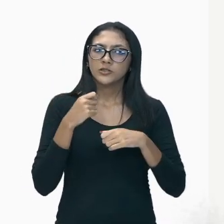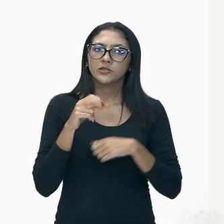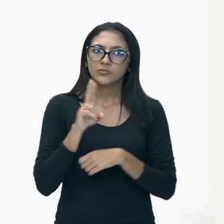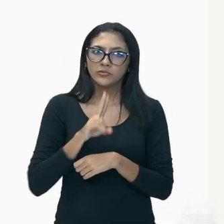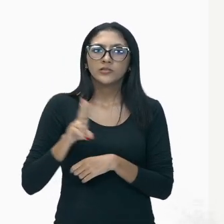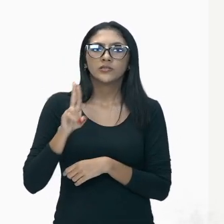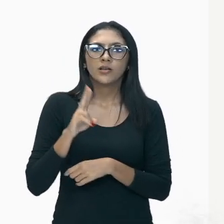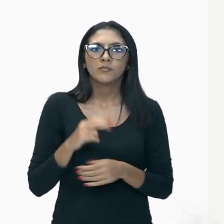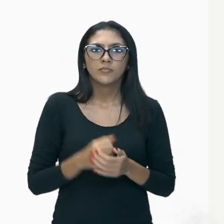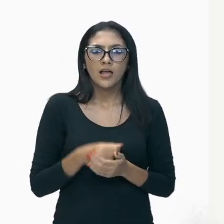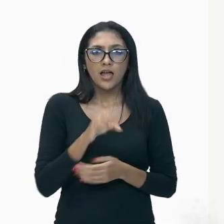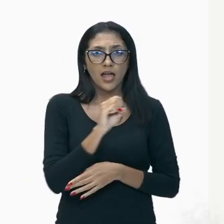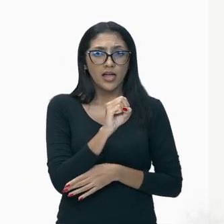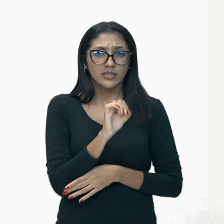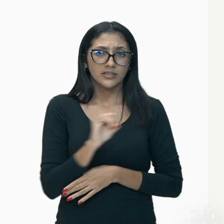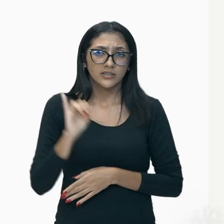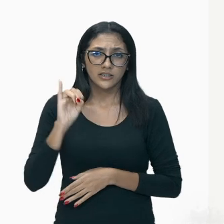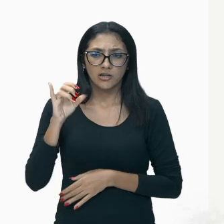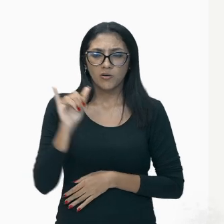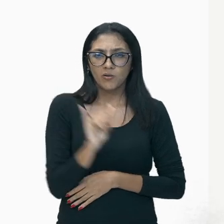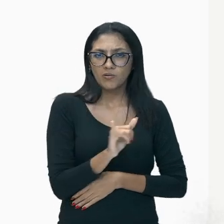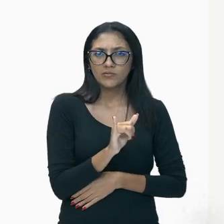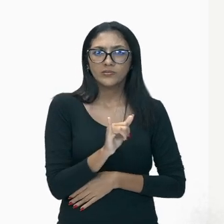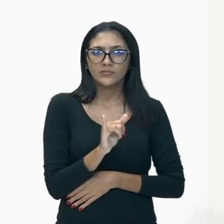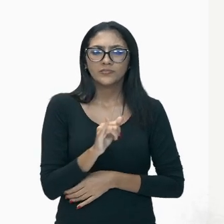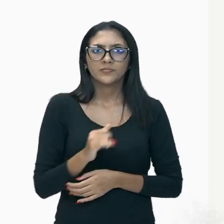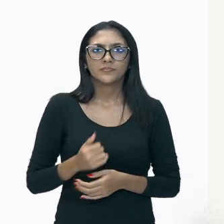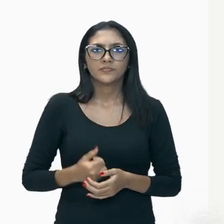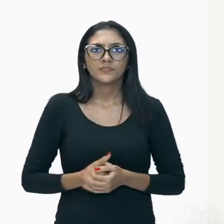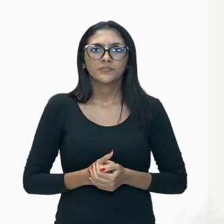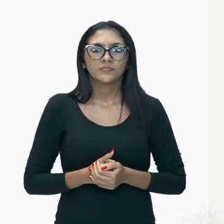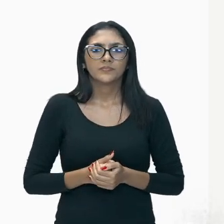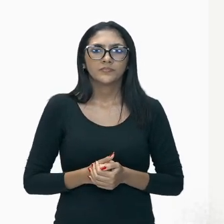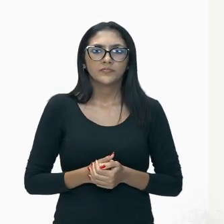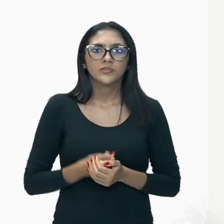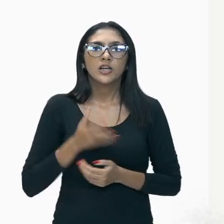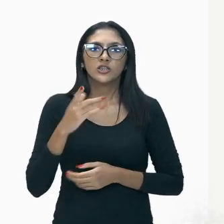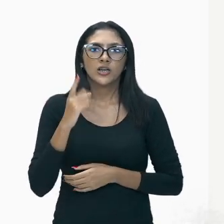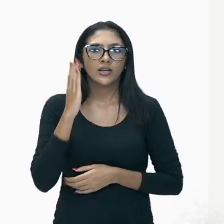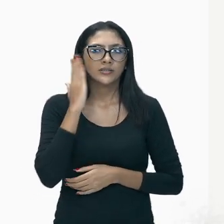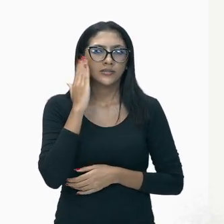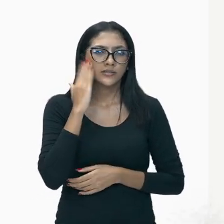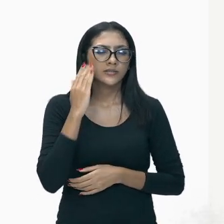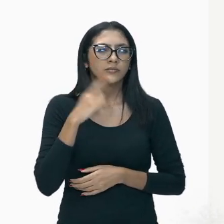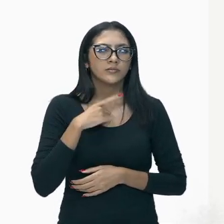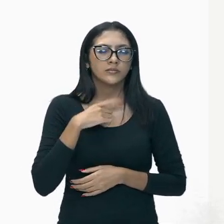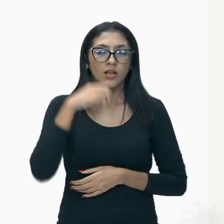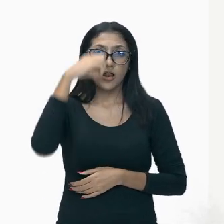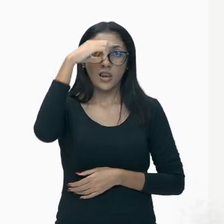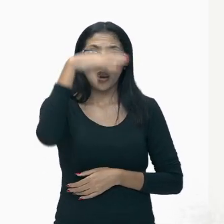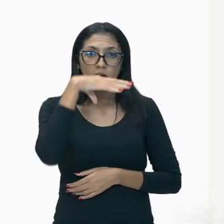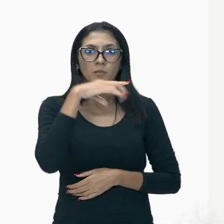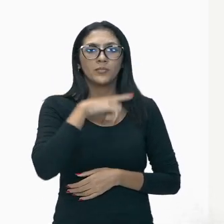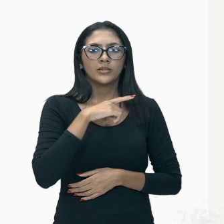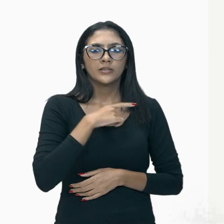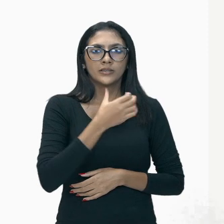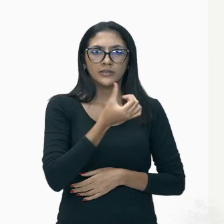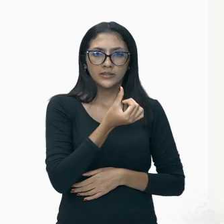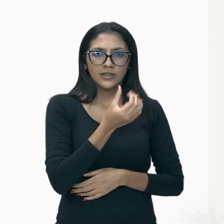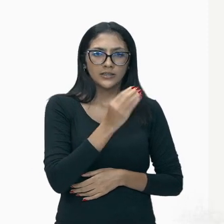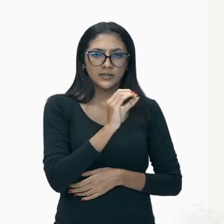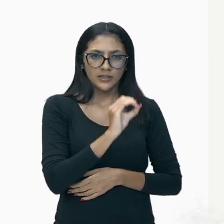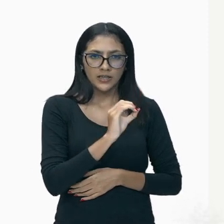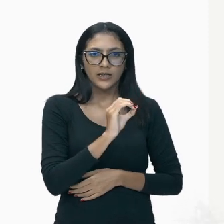quilowatt-hora. Muito bem. Como eu já tenho ali na casa, eu tenho uma potência de 60 watts, tenho um intervalo